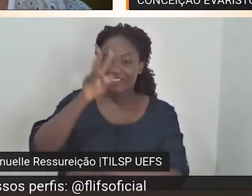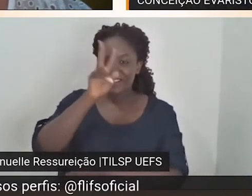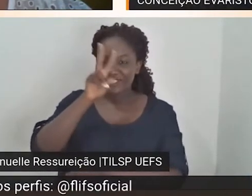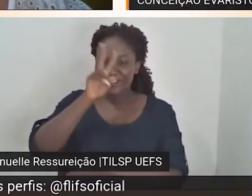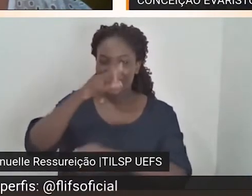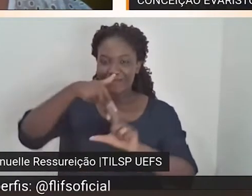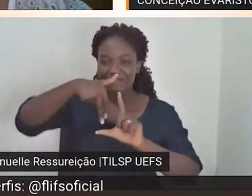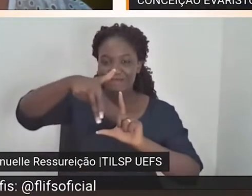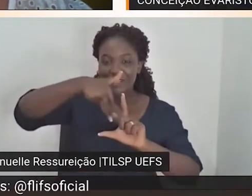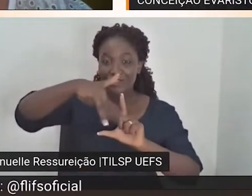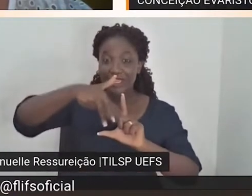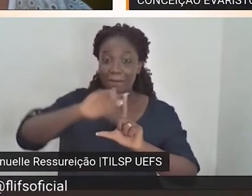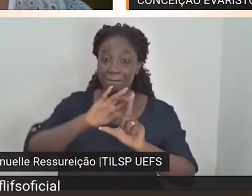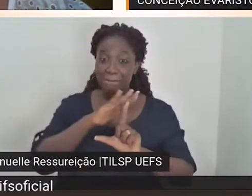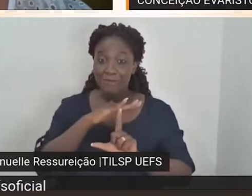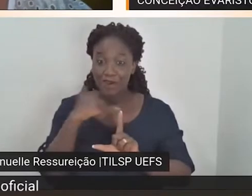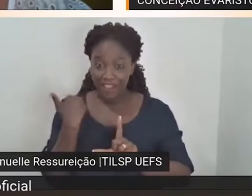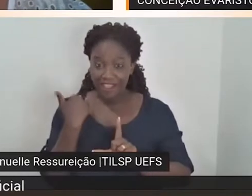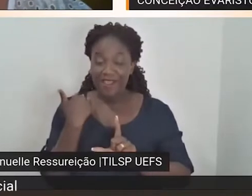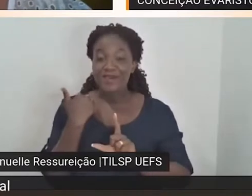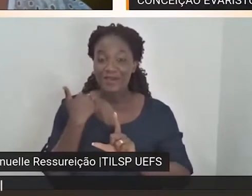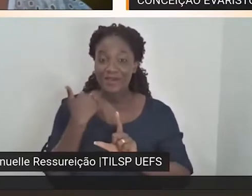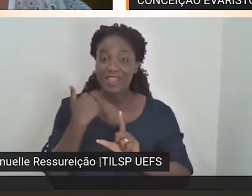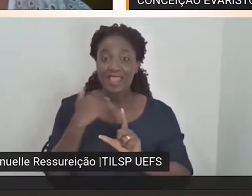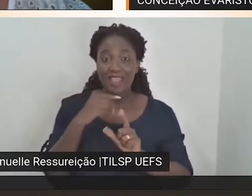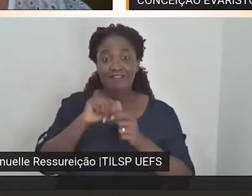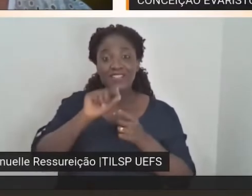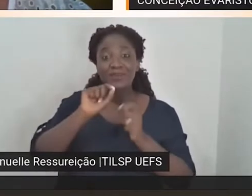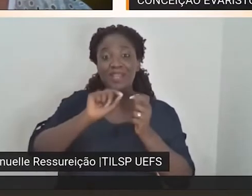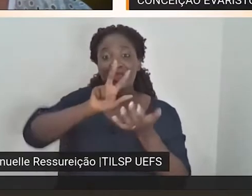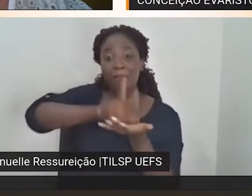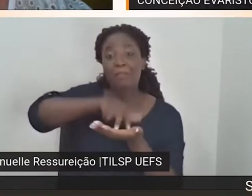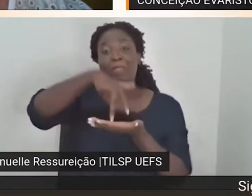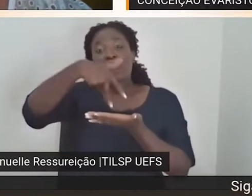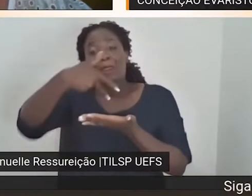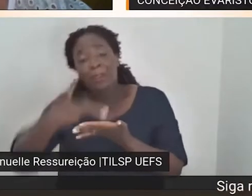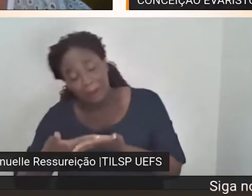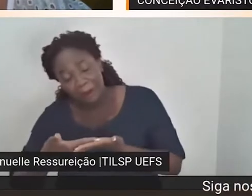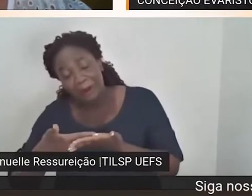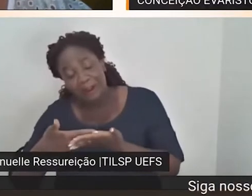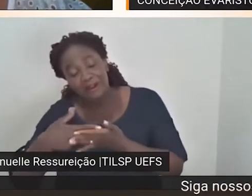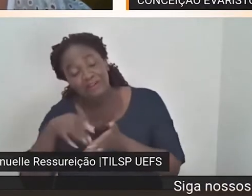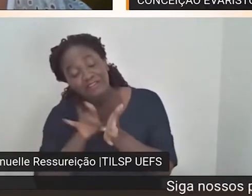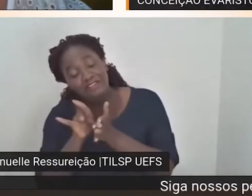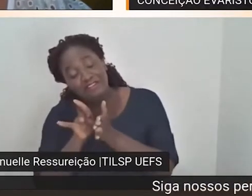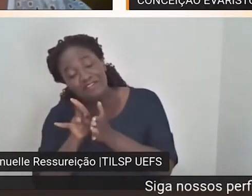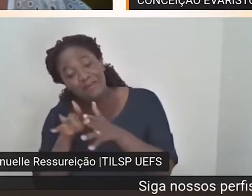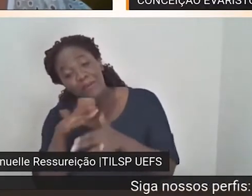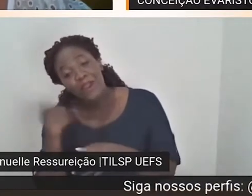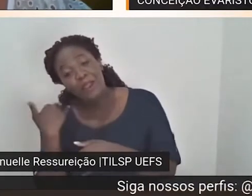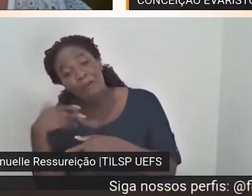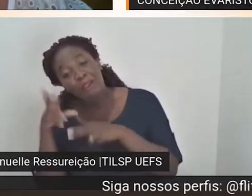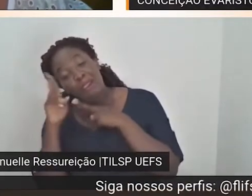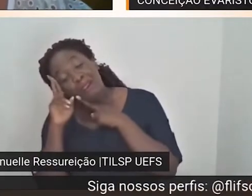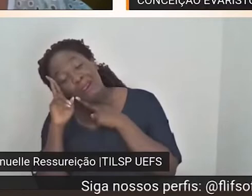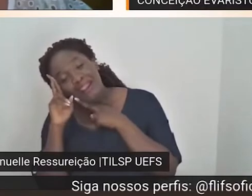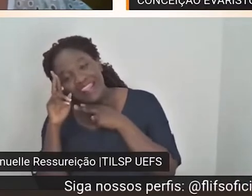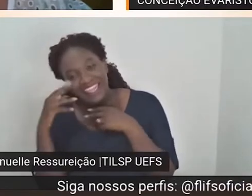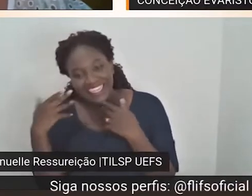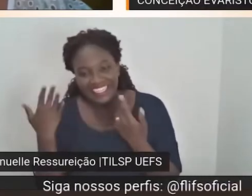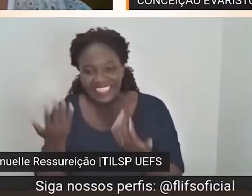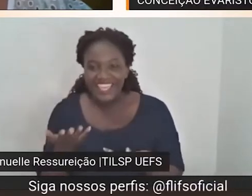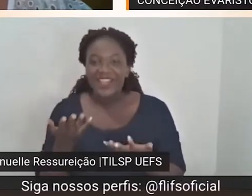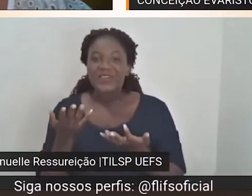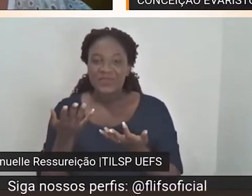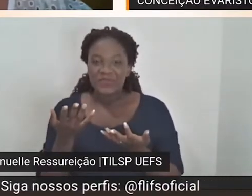personagem morreu, ele se jogava no chão e fingia de morto. Então, todo esse